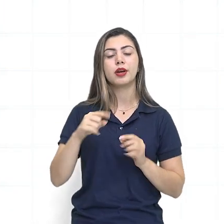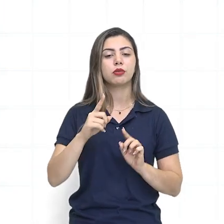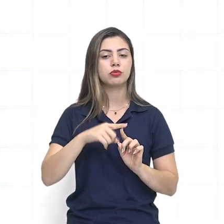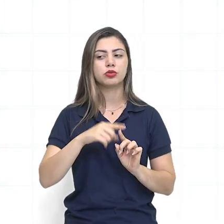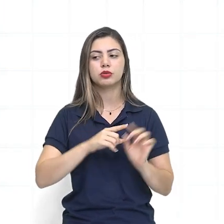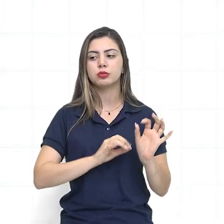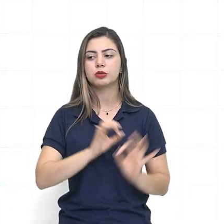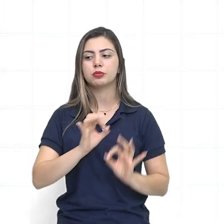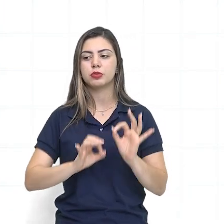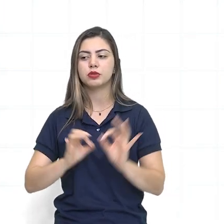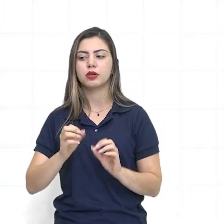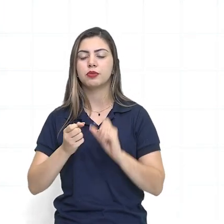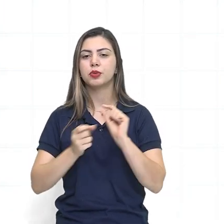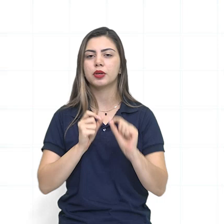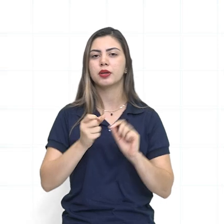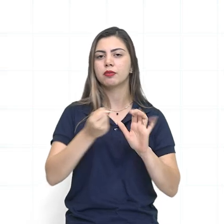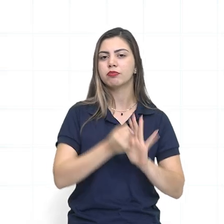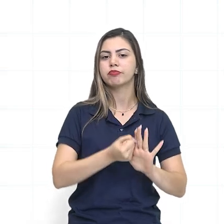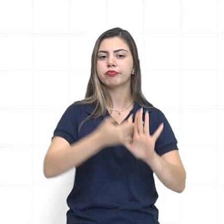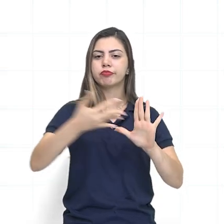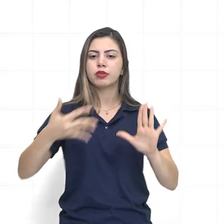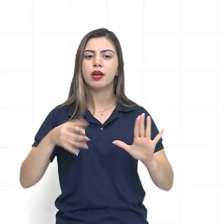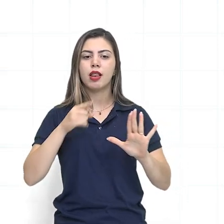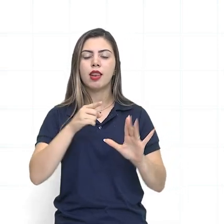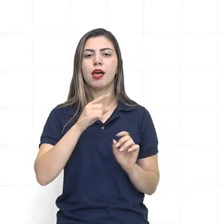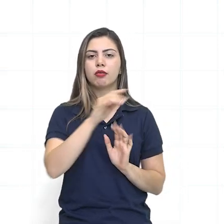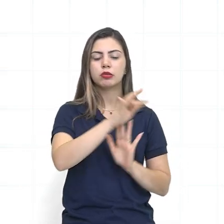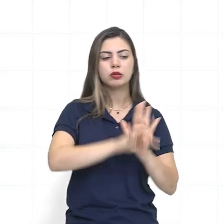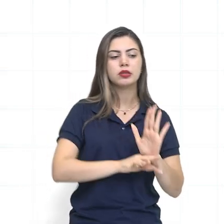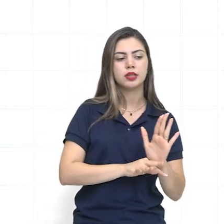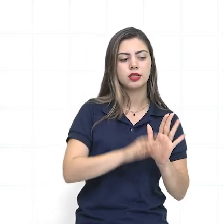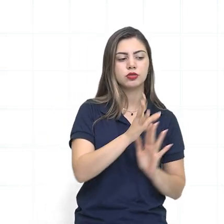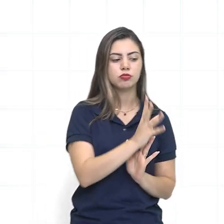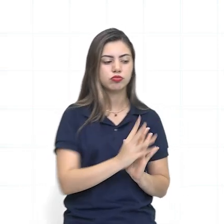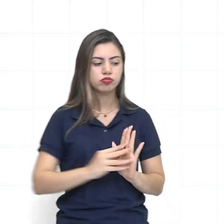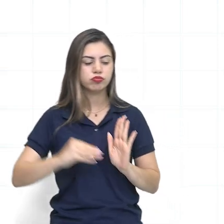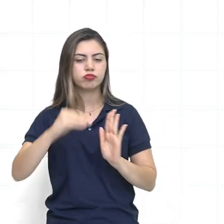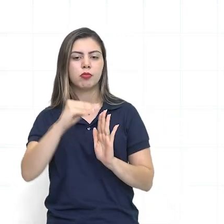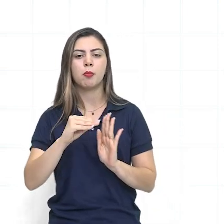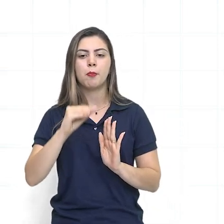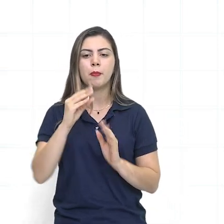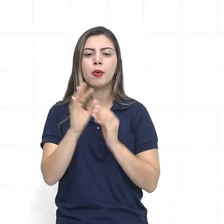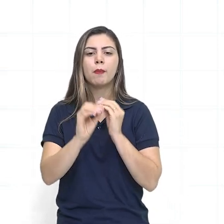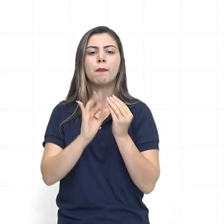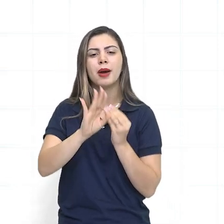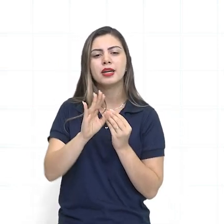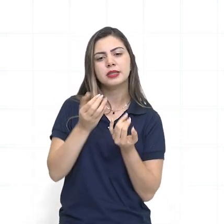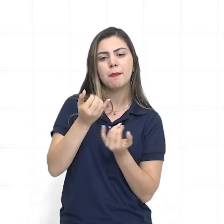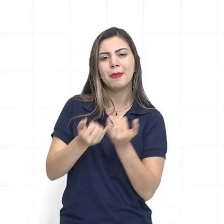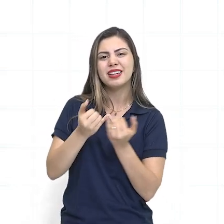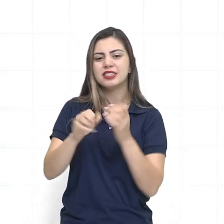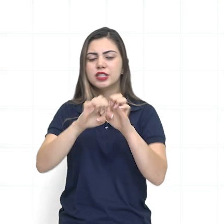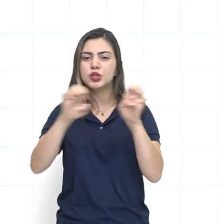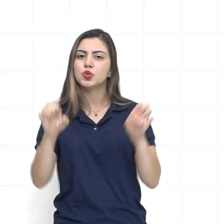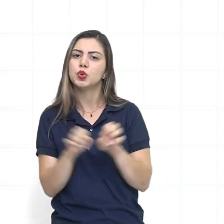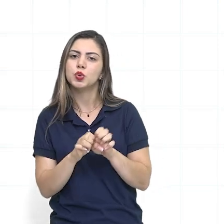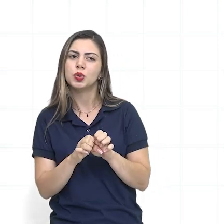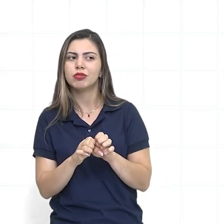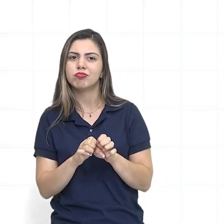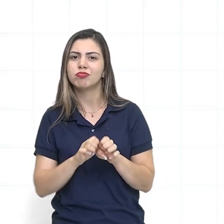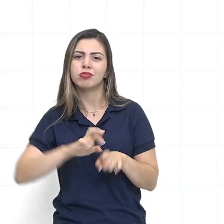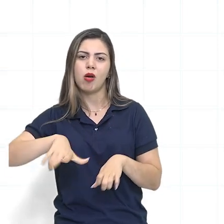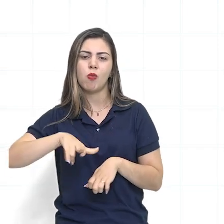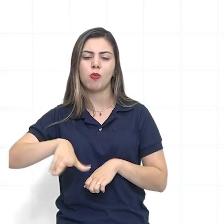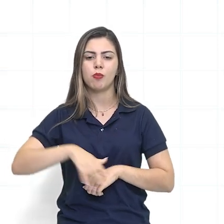intertextualidade, no qual o sentido do texto original é reafirmado, porém com pouca ou nenhuma semelhança estrutural.